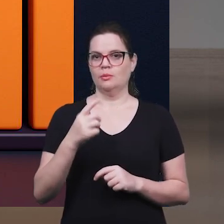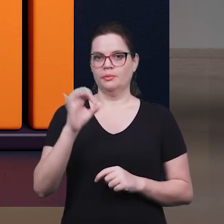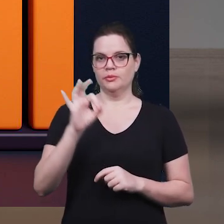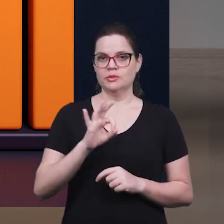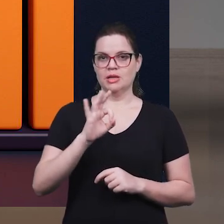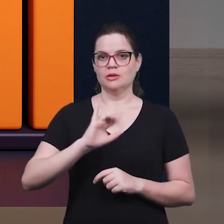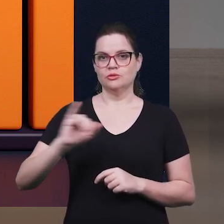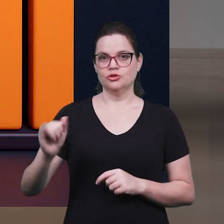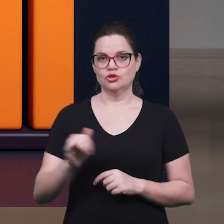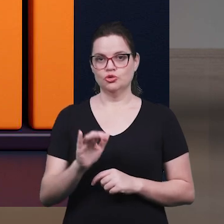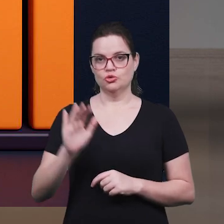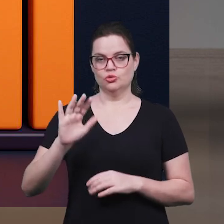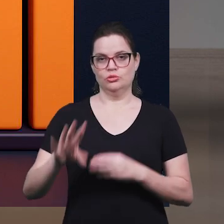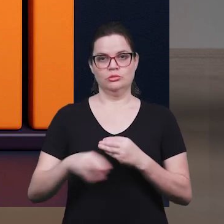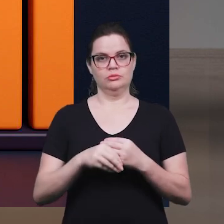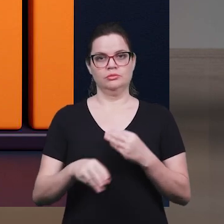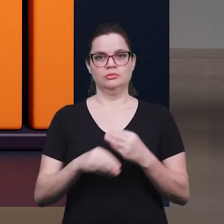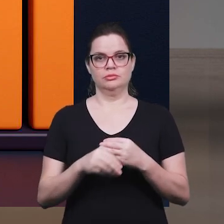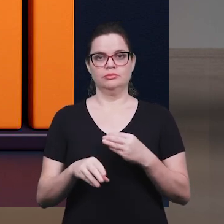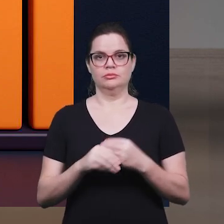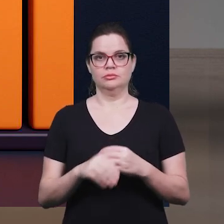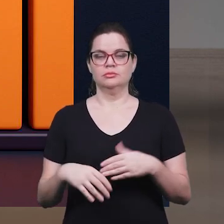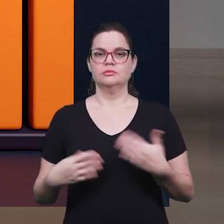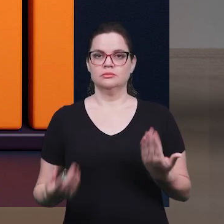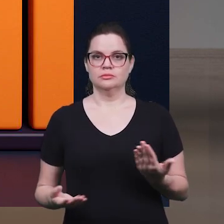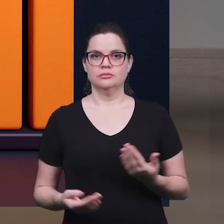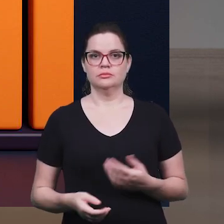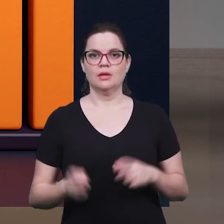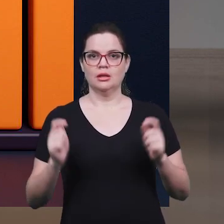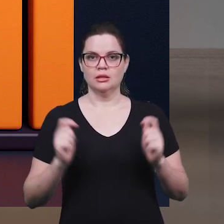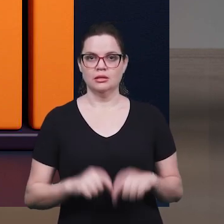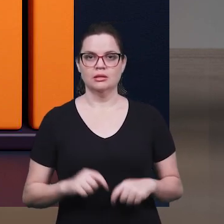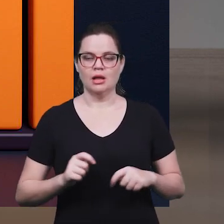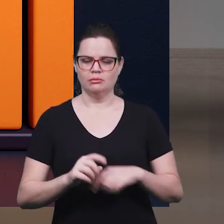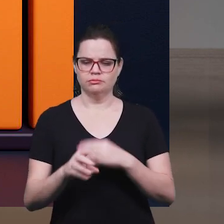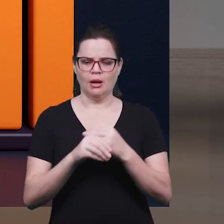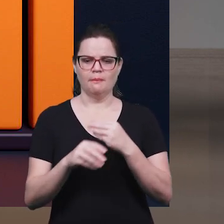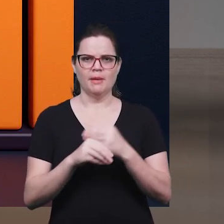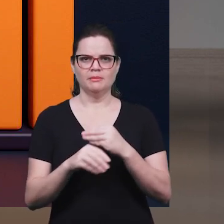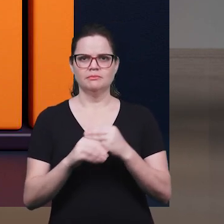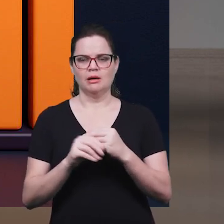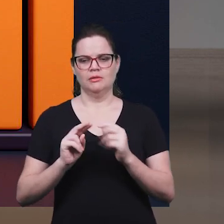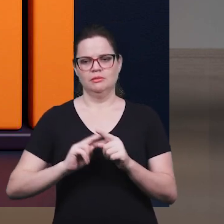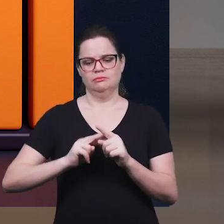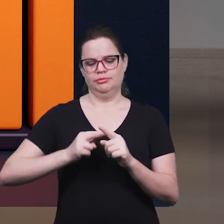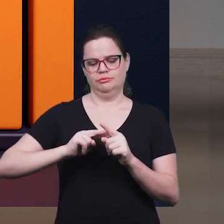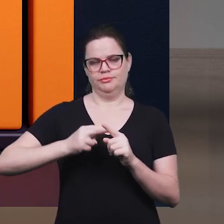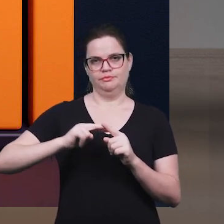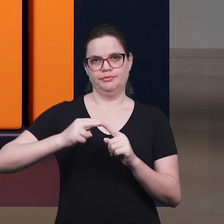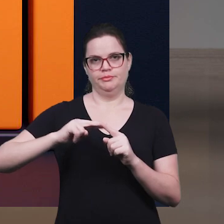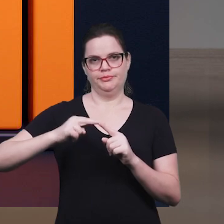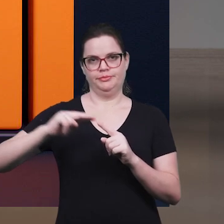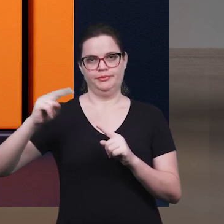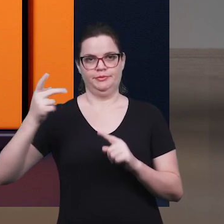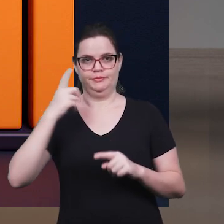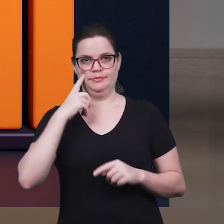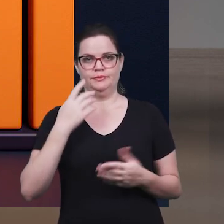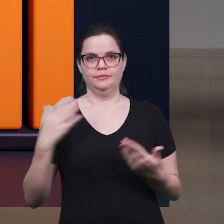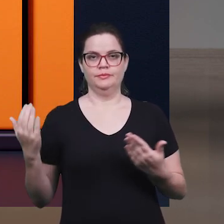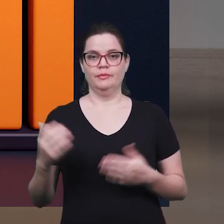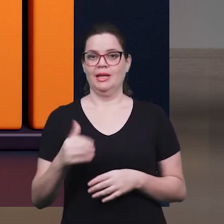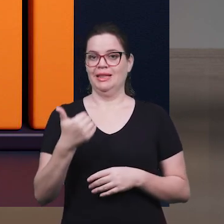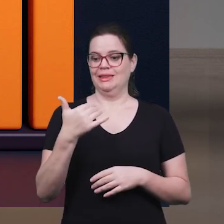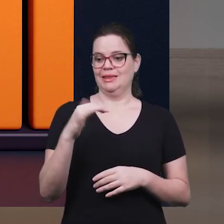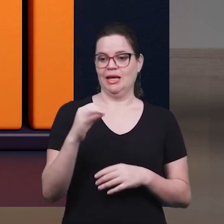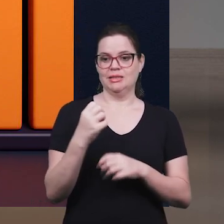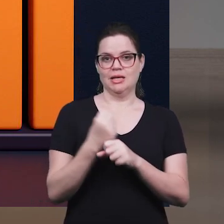1% de juros ao mês. E o juros composto, ele faz esse efeito de acumulação. Então, nesse primeiro gráfico, com